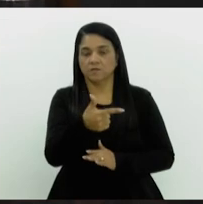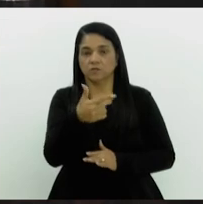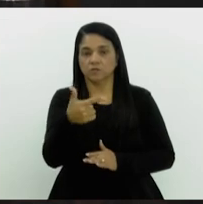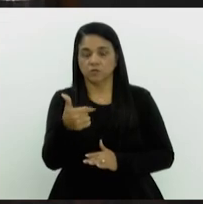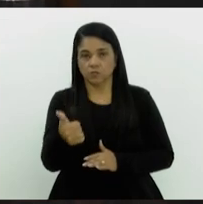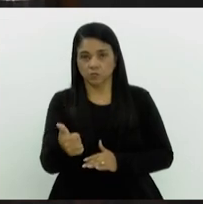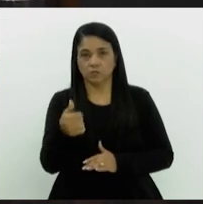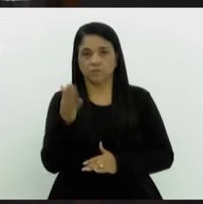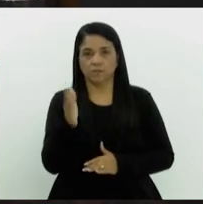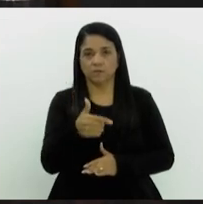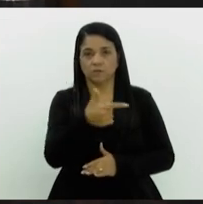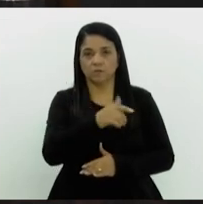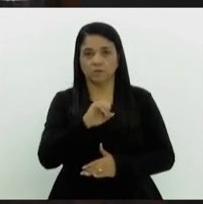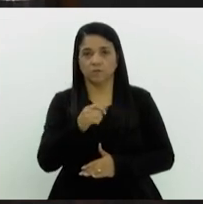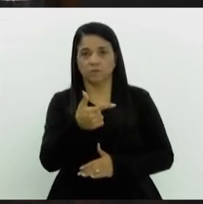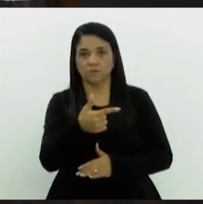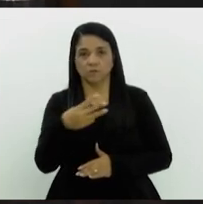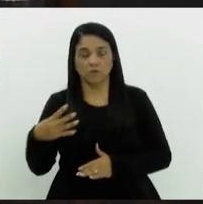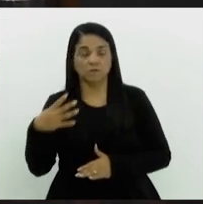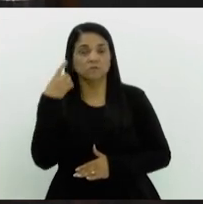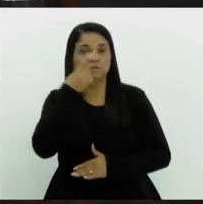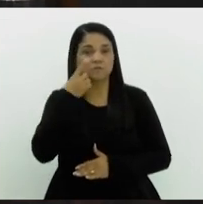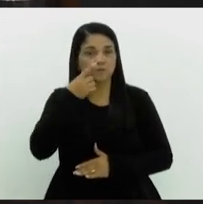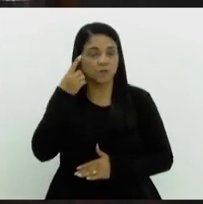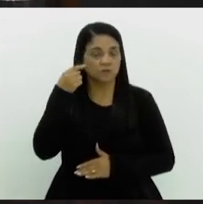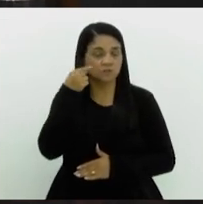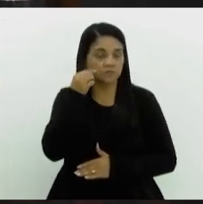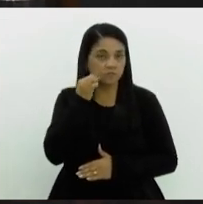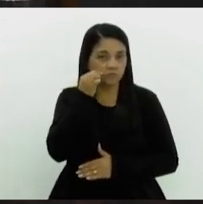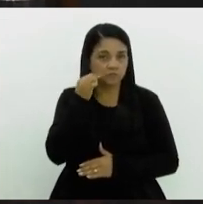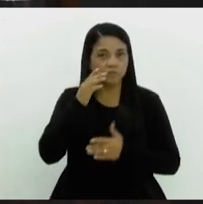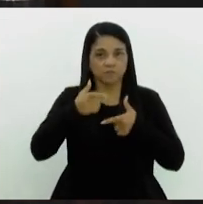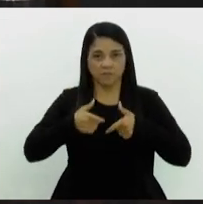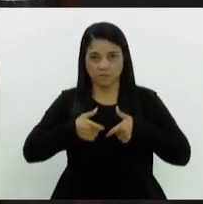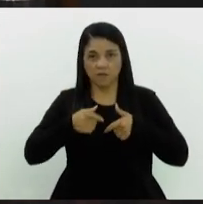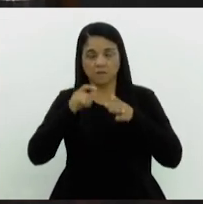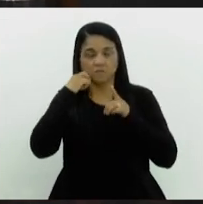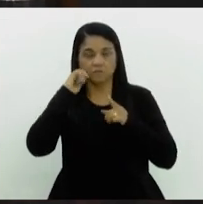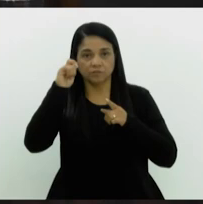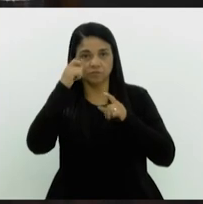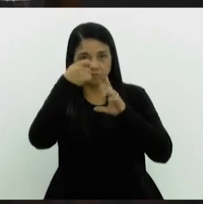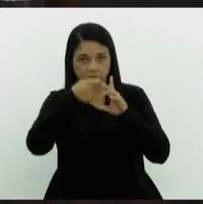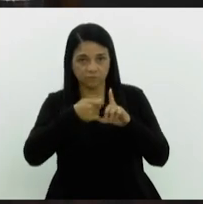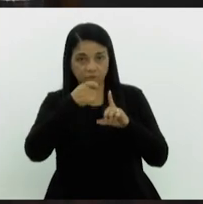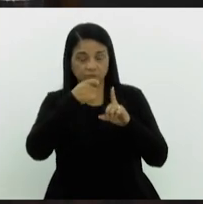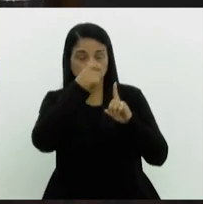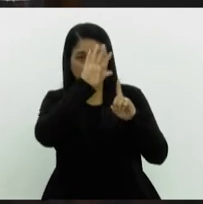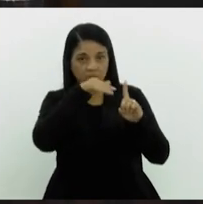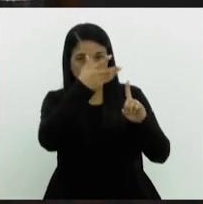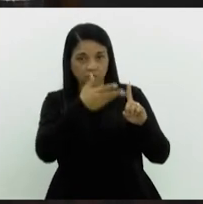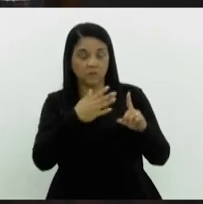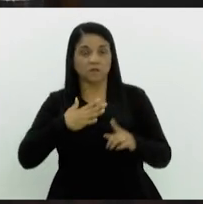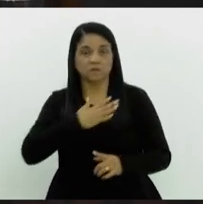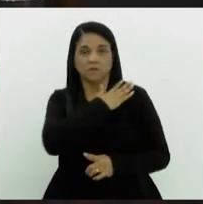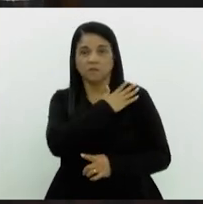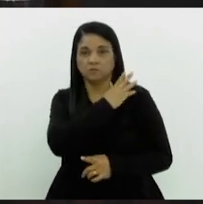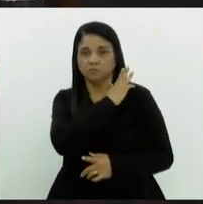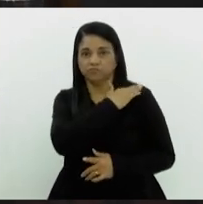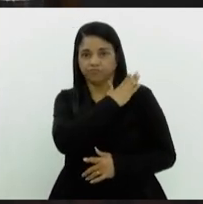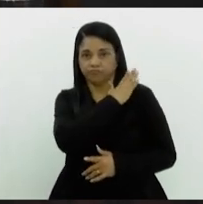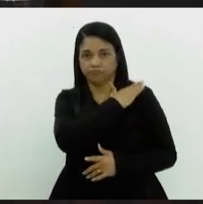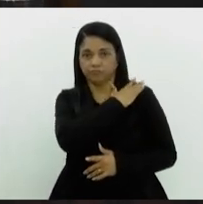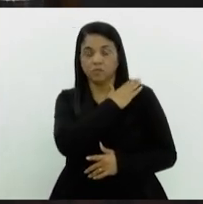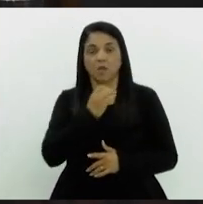de 24, de autoria do deputado Giovanni Ratinho, que consegue a medalha Tiradentes, ao respectivo diploma ao ilustríssimo tenente-coronel da